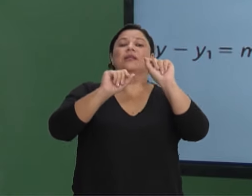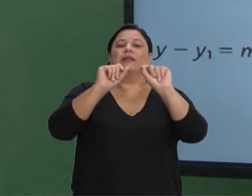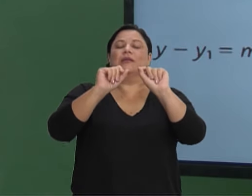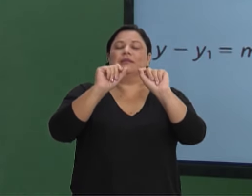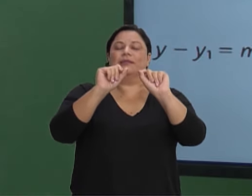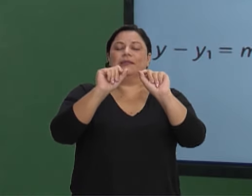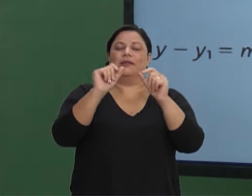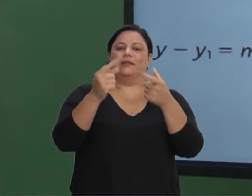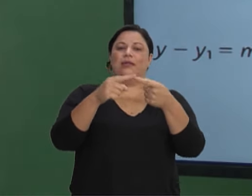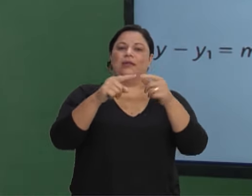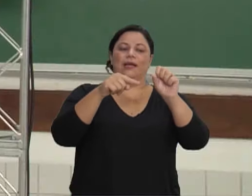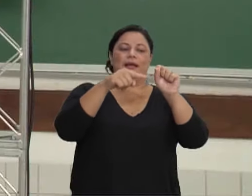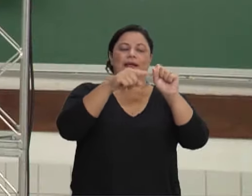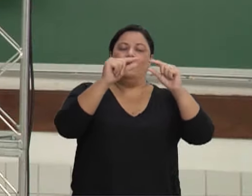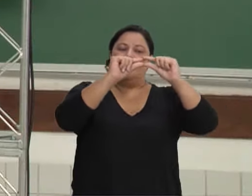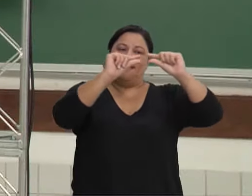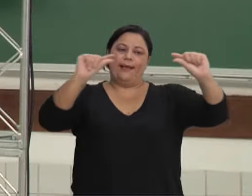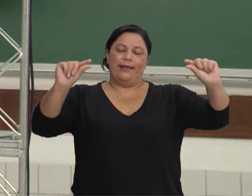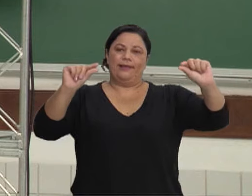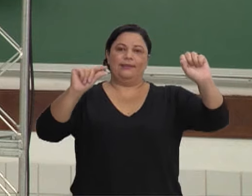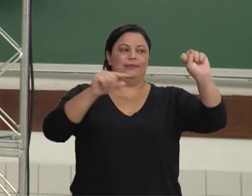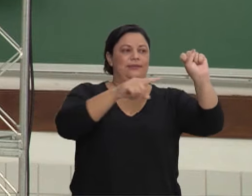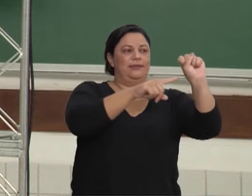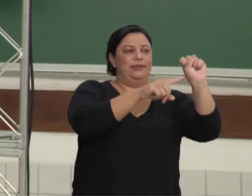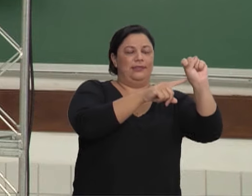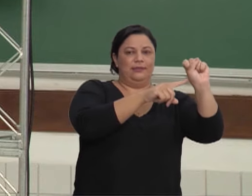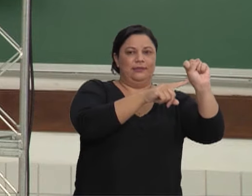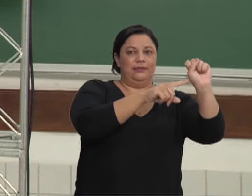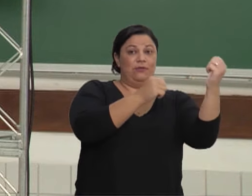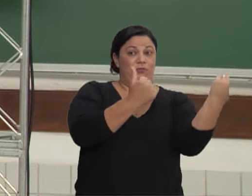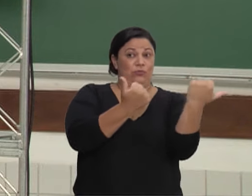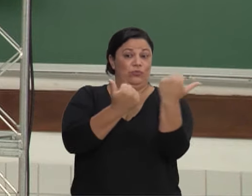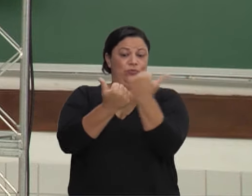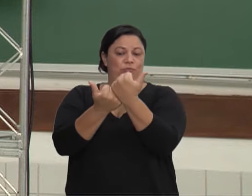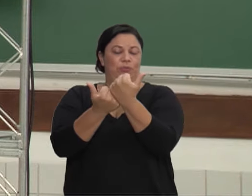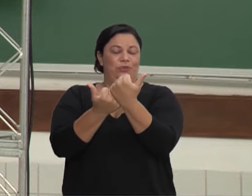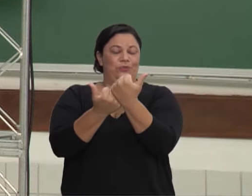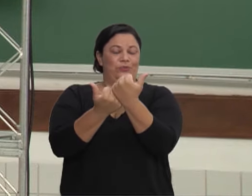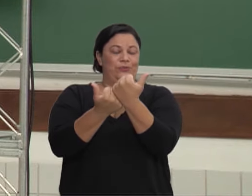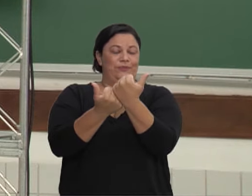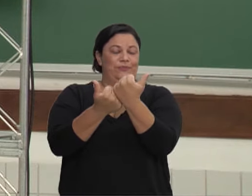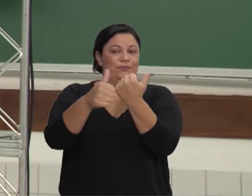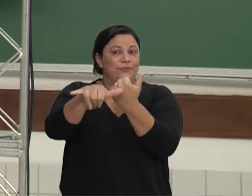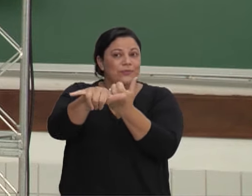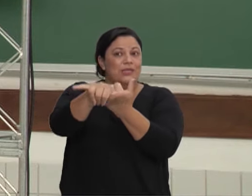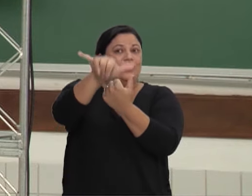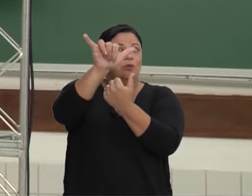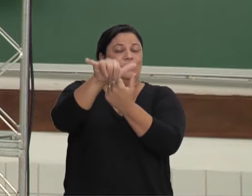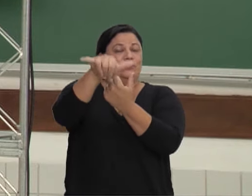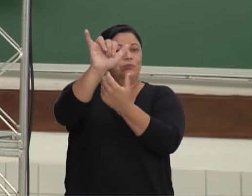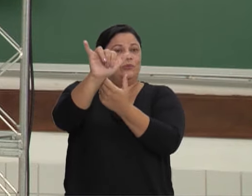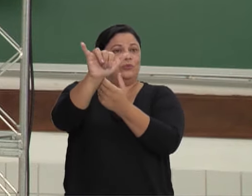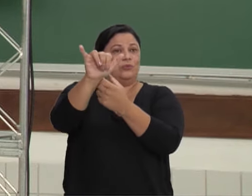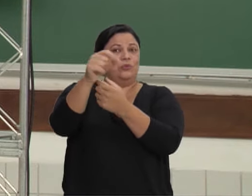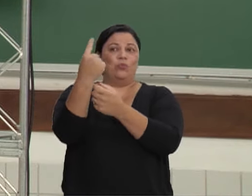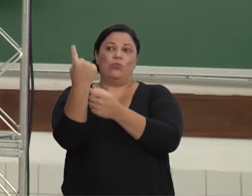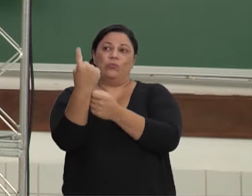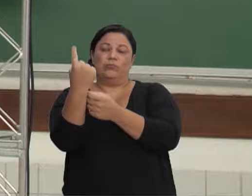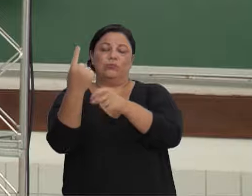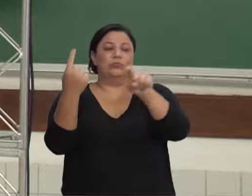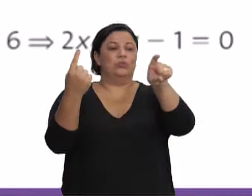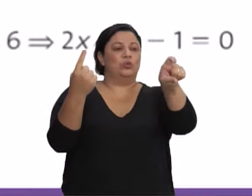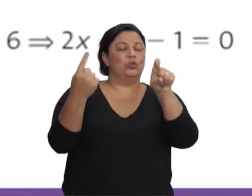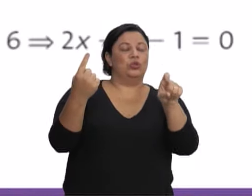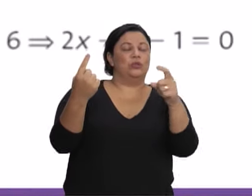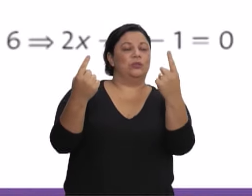perpendicular, que é a reta S. Então, vou descobrir, vou substituir o Y1 e o X1 aqui, né, por